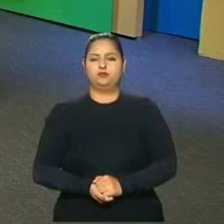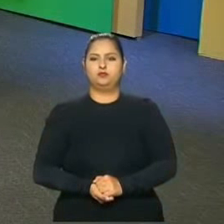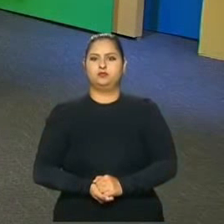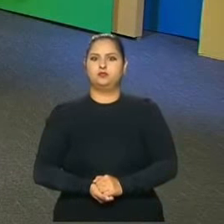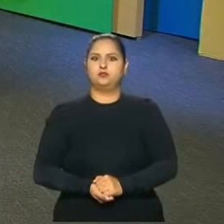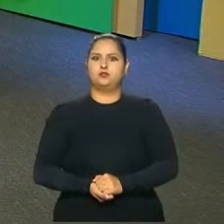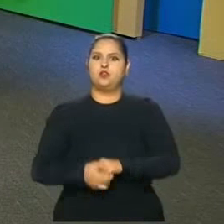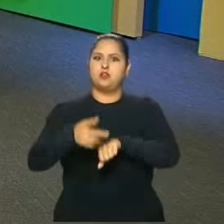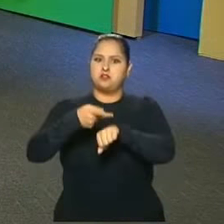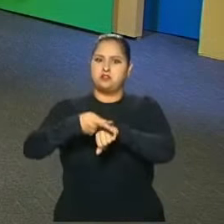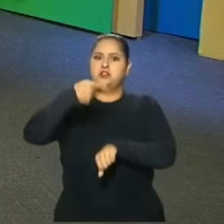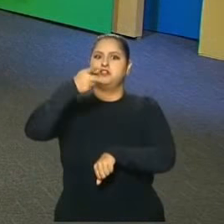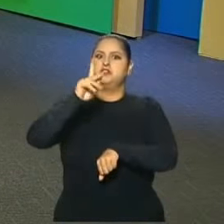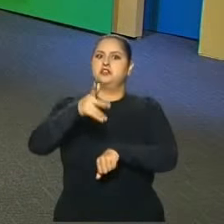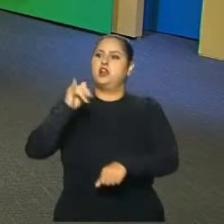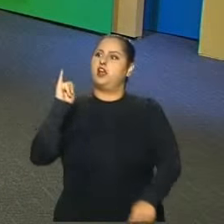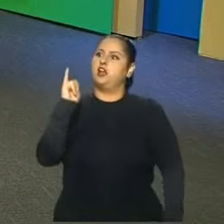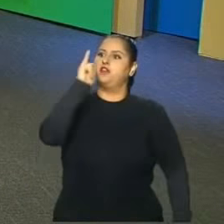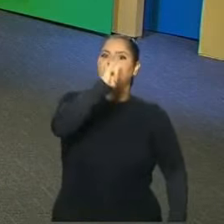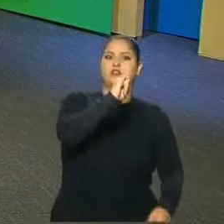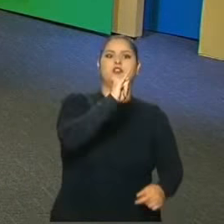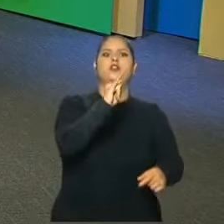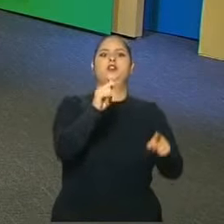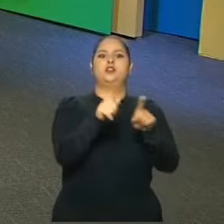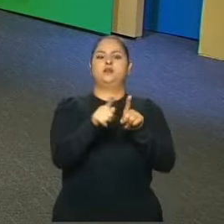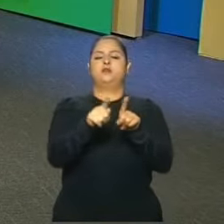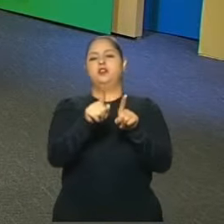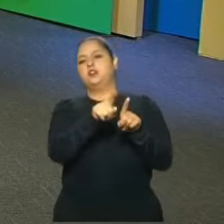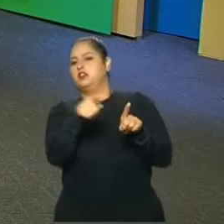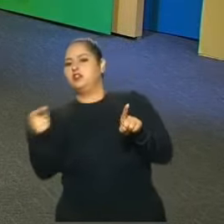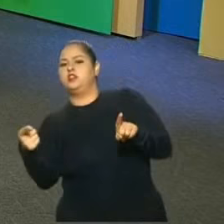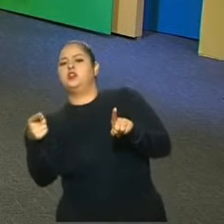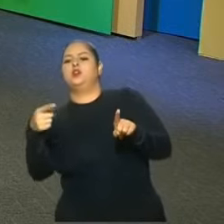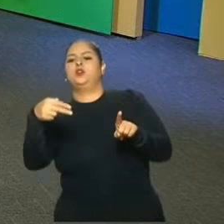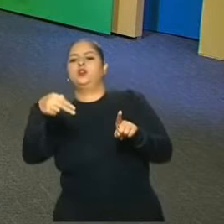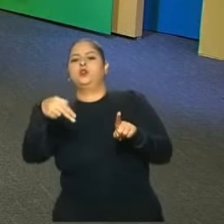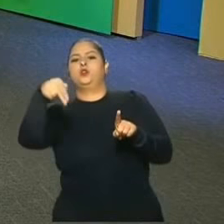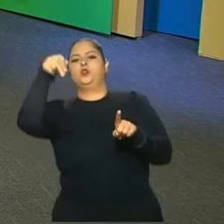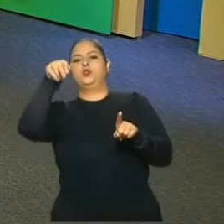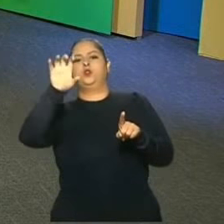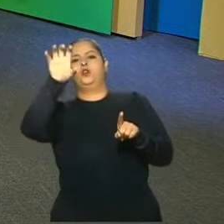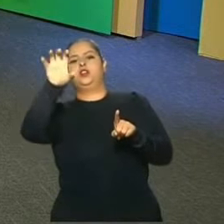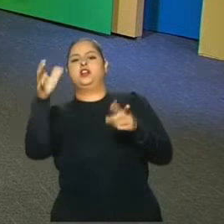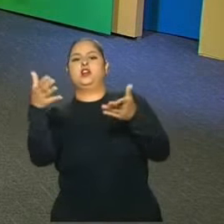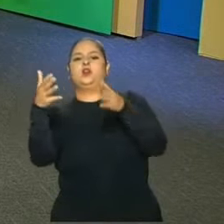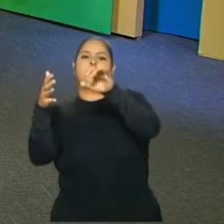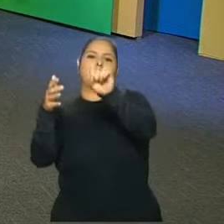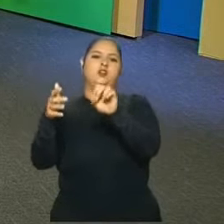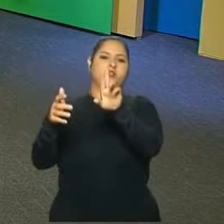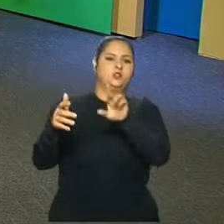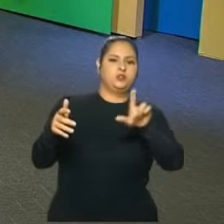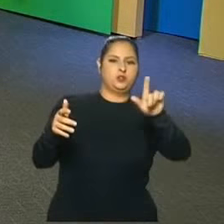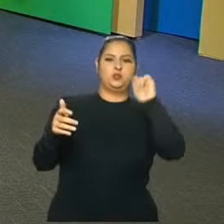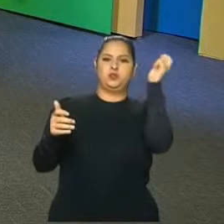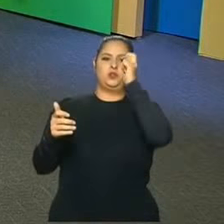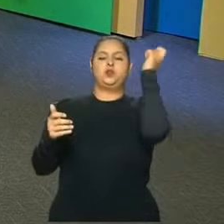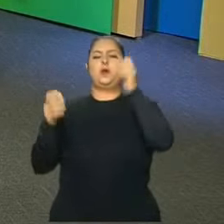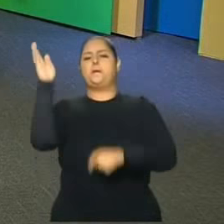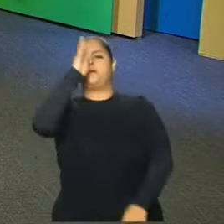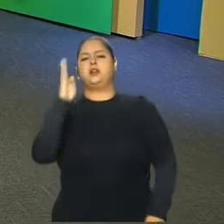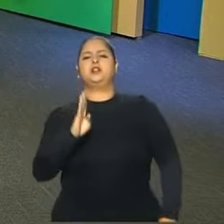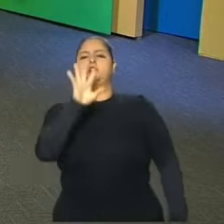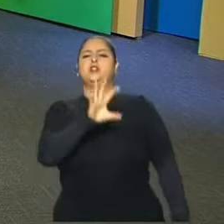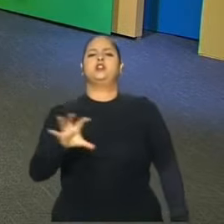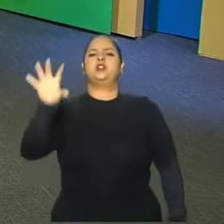Troféu já pegou o avião, vai pegar o avião, vai pro Nordeste, agora vai Brasil pro Sul inteiro. Também. É o evento de premiação da Rádio MEC 2021, nosso festival